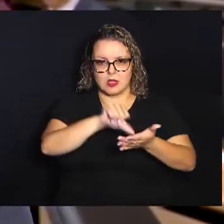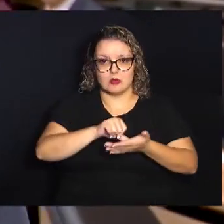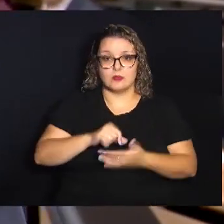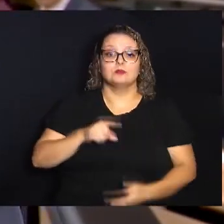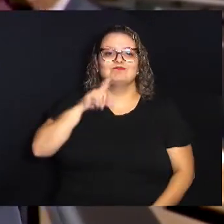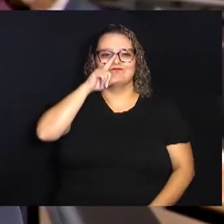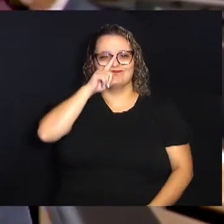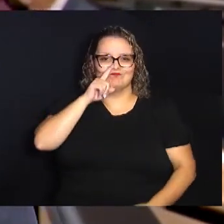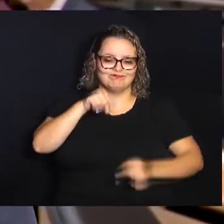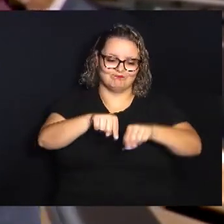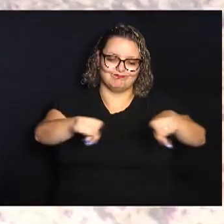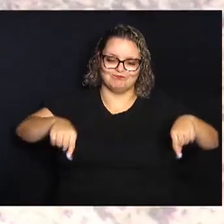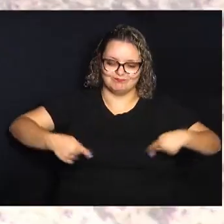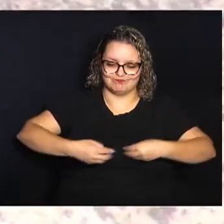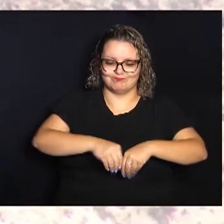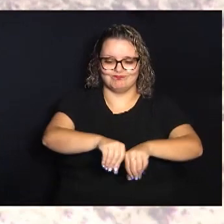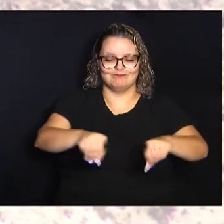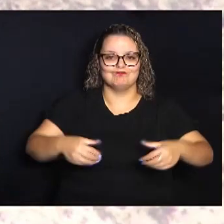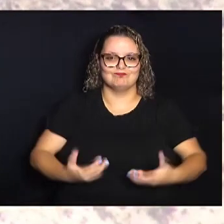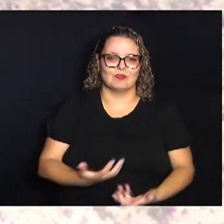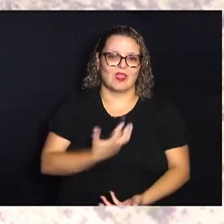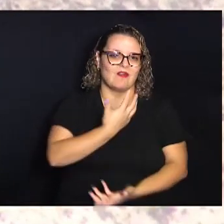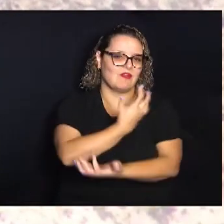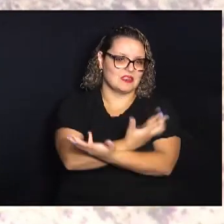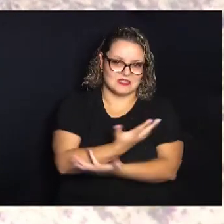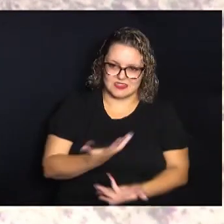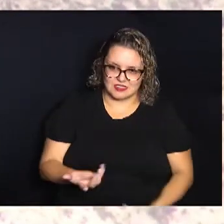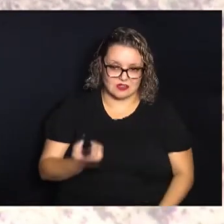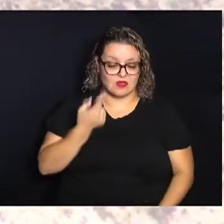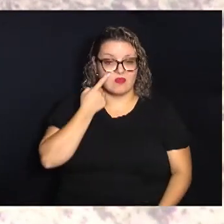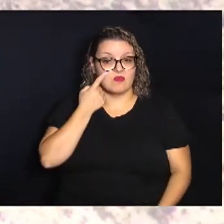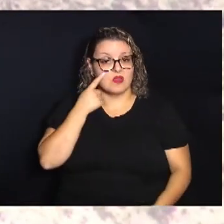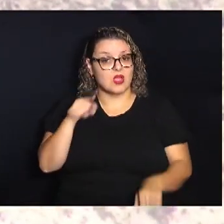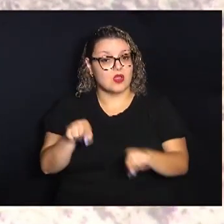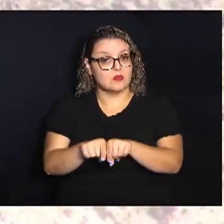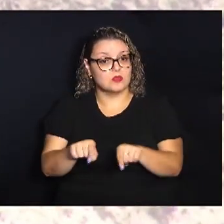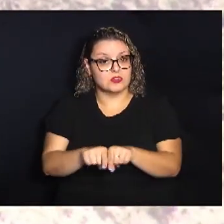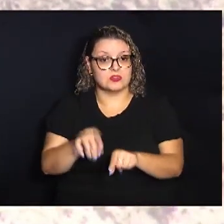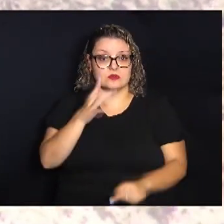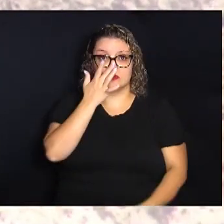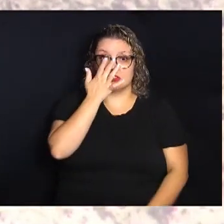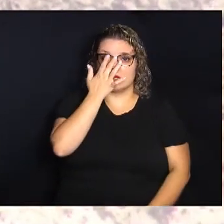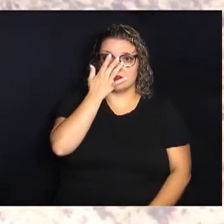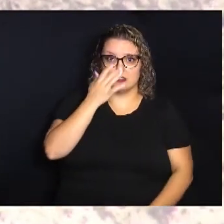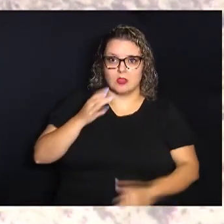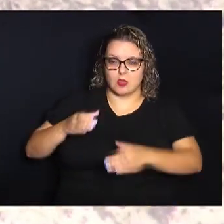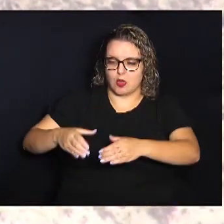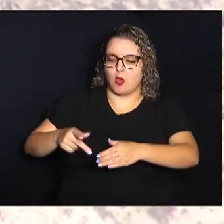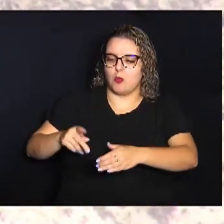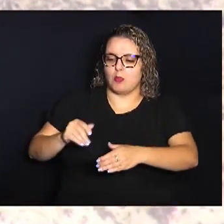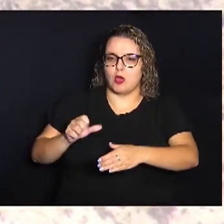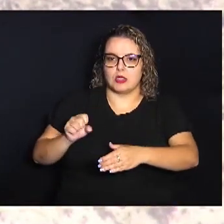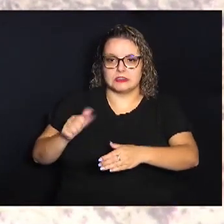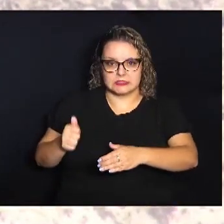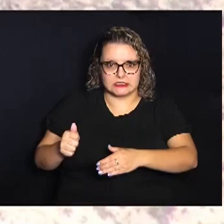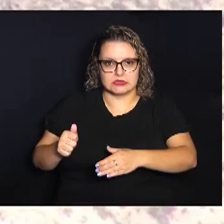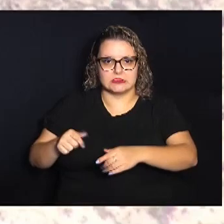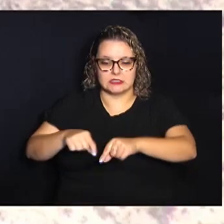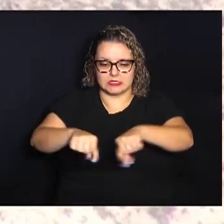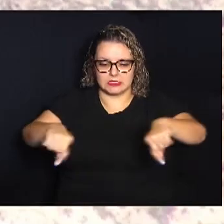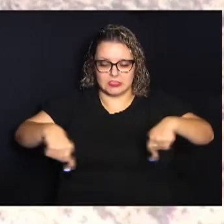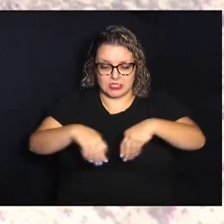como terrenos baldios. Nós podemos presenciar também poças de água em